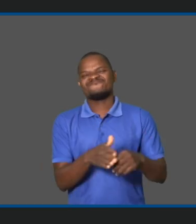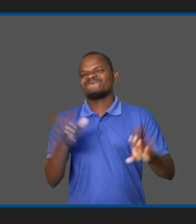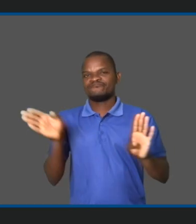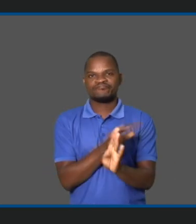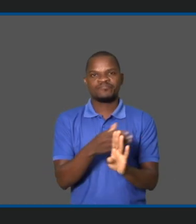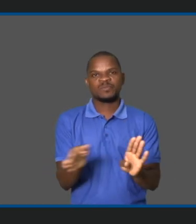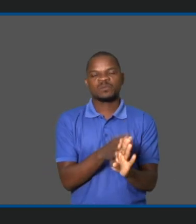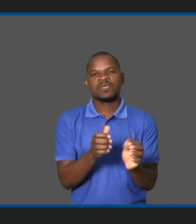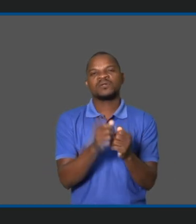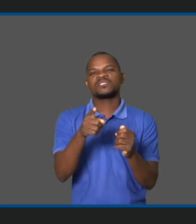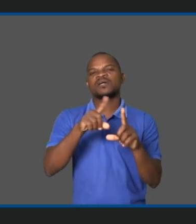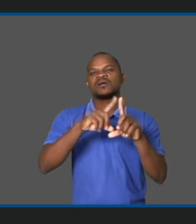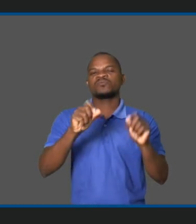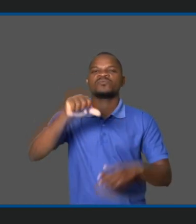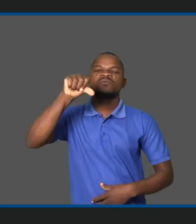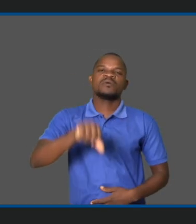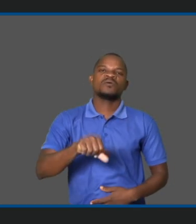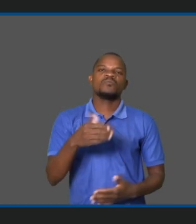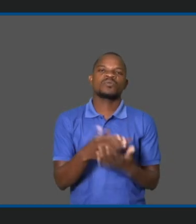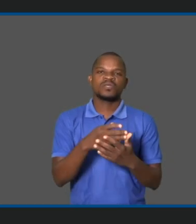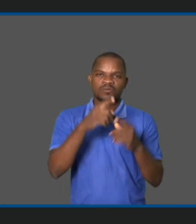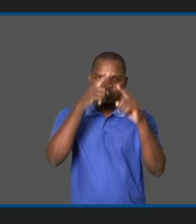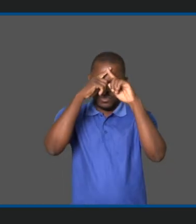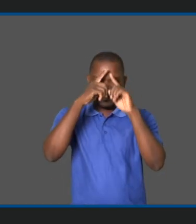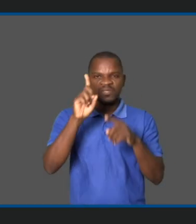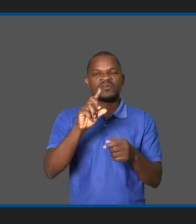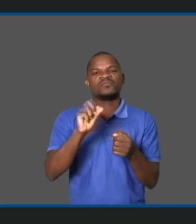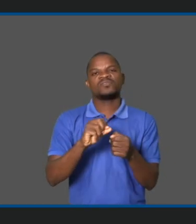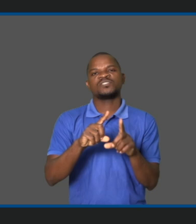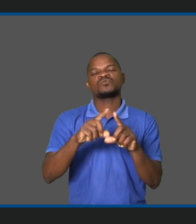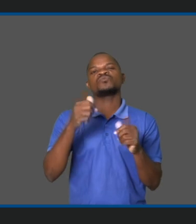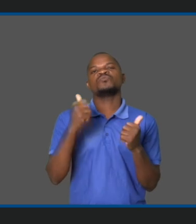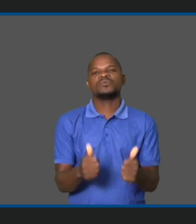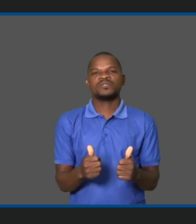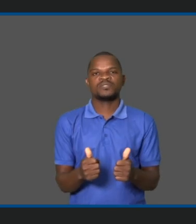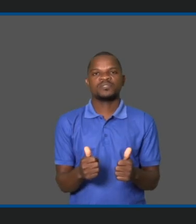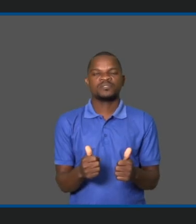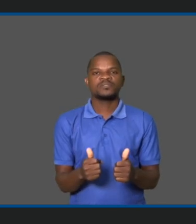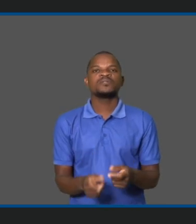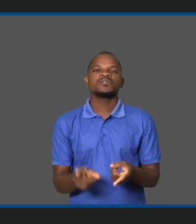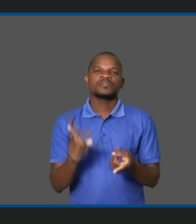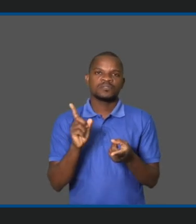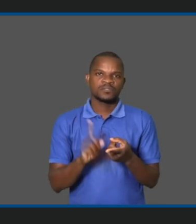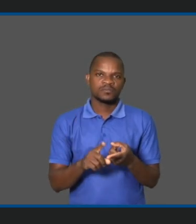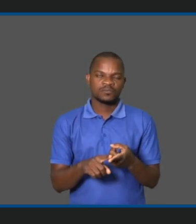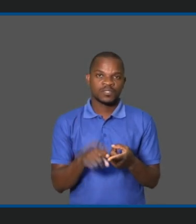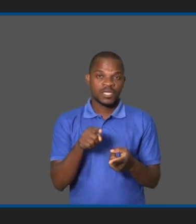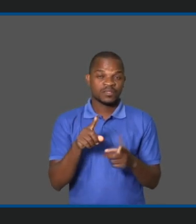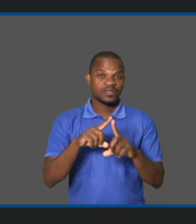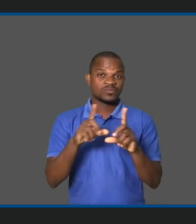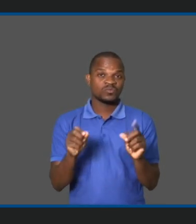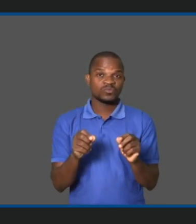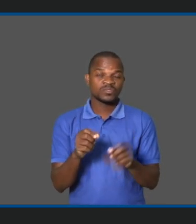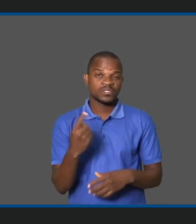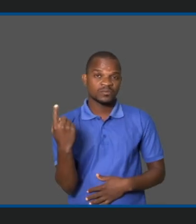não deve agir assim. E também não olhamos esse caso de forma isolada. Este tem sido o